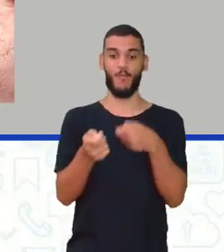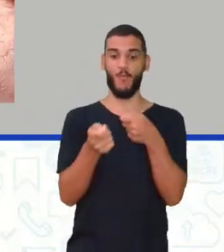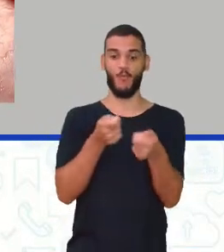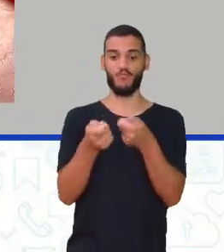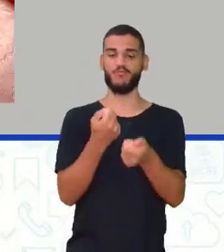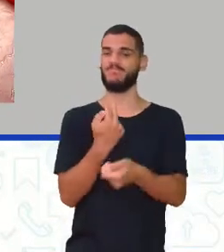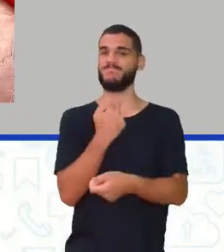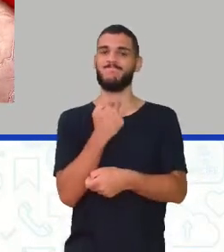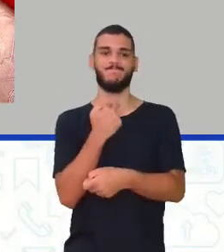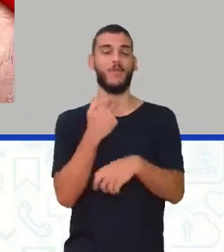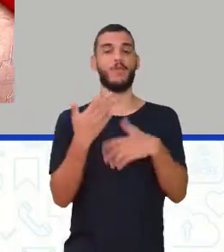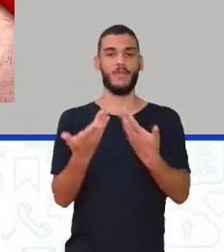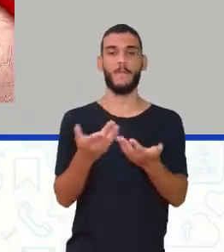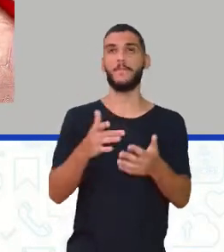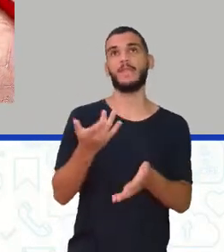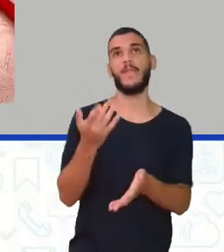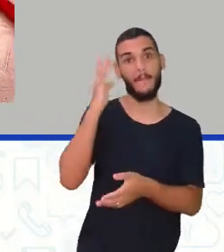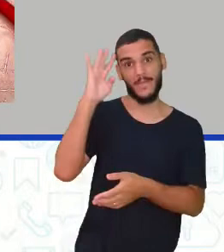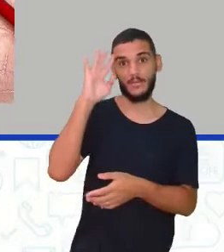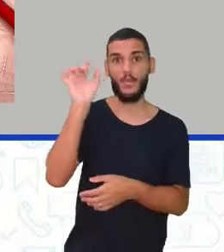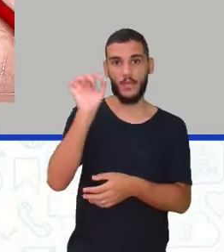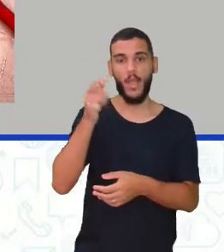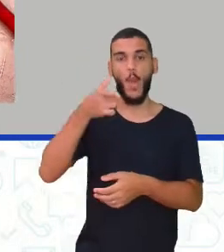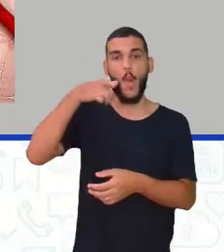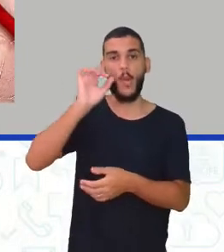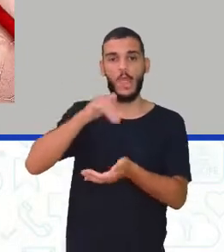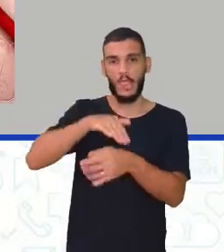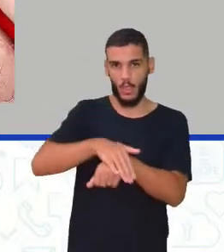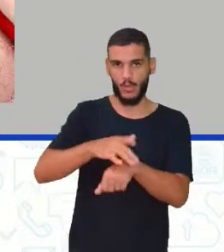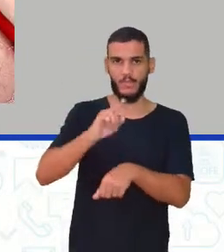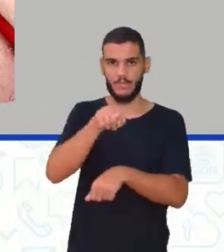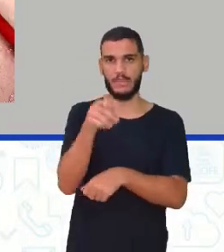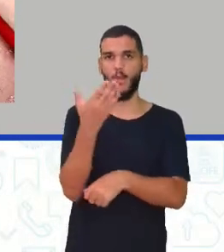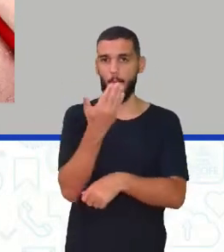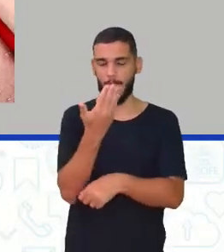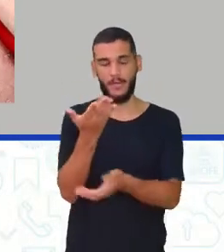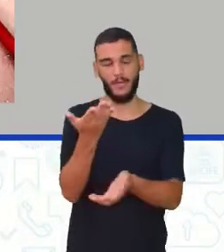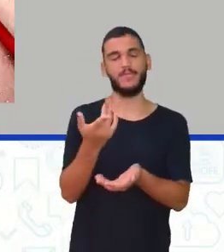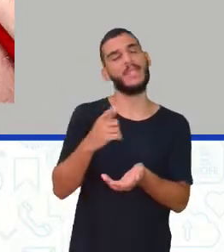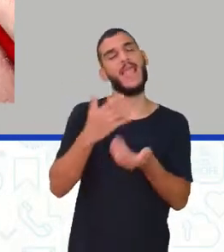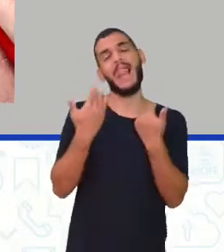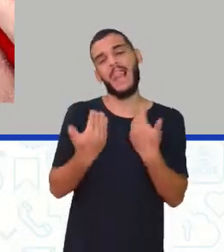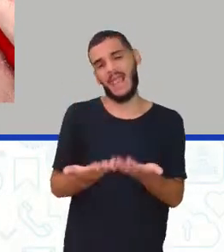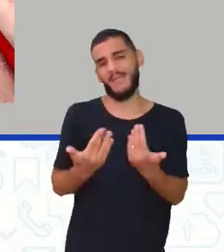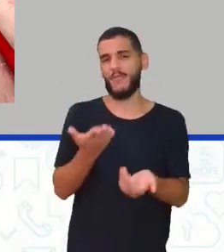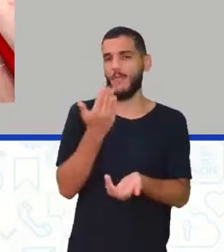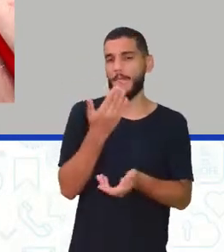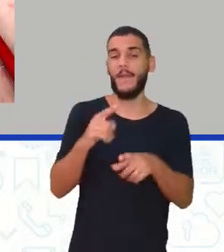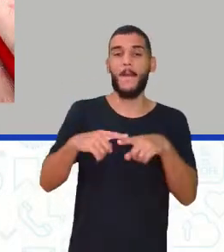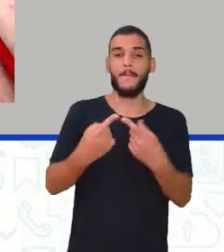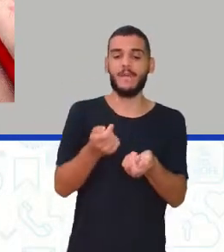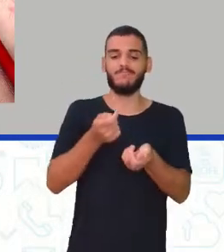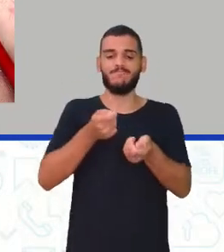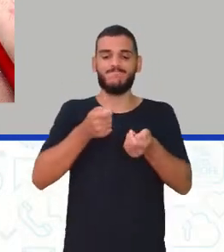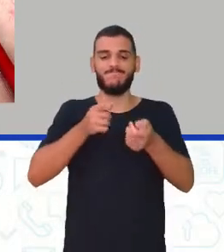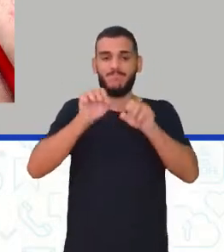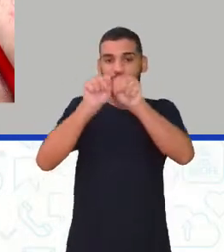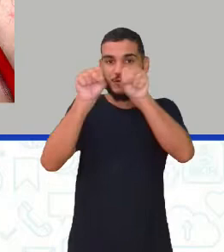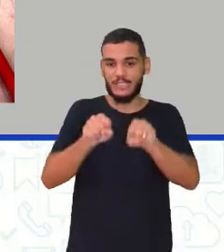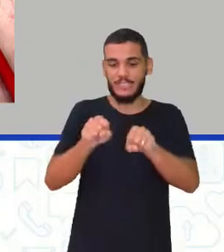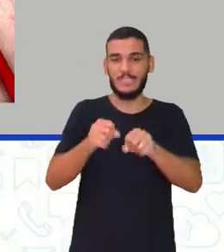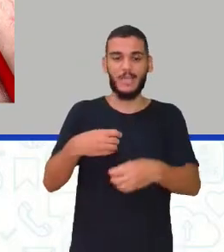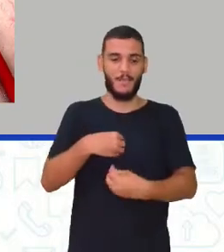ontem à noite, né, antes de deitar, fez uma refeição. Por mais leve que seja, o nosso sistema digestório ele vai